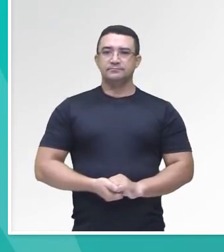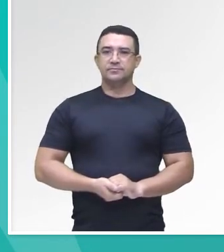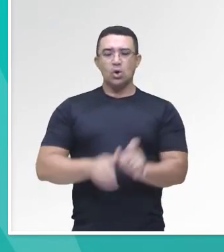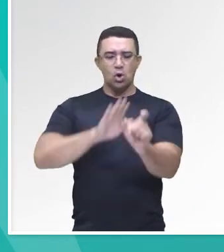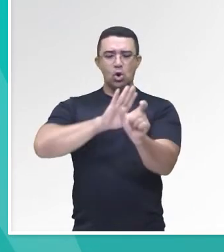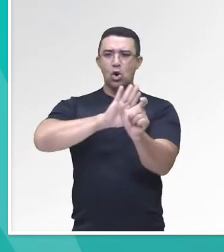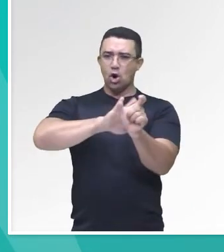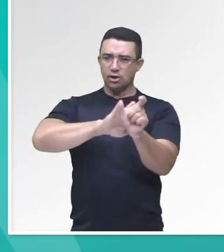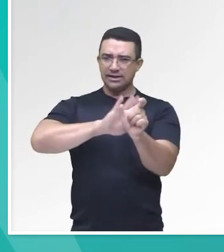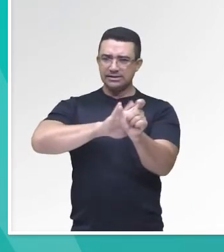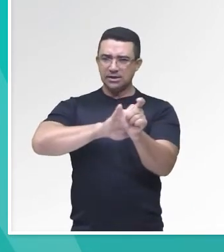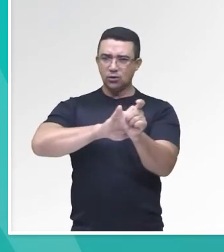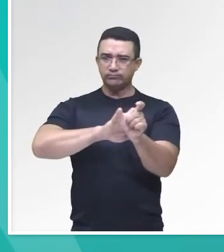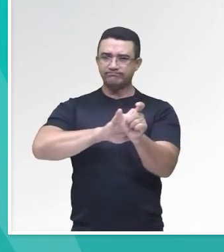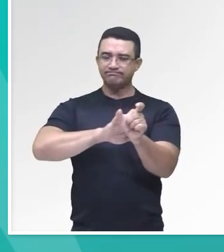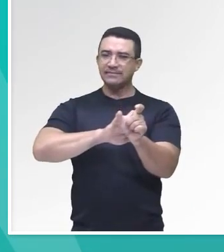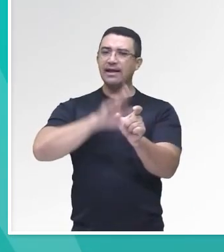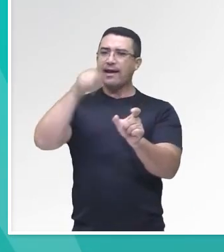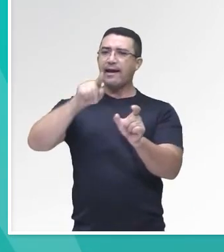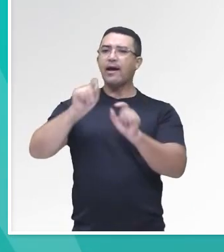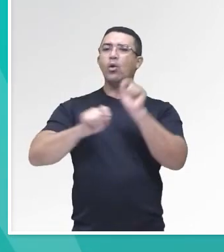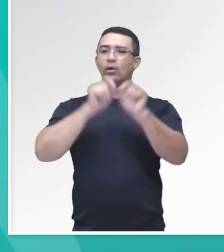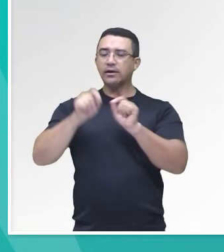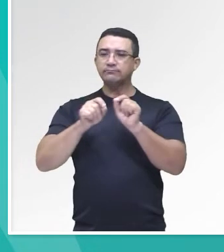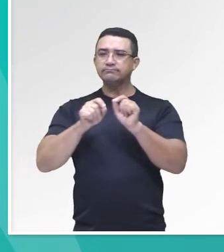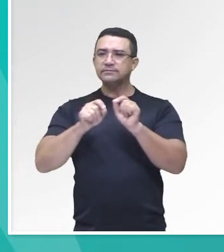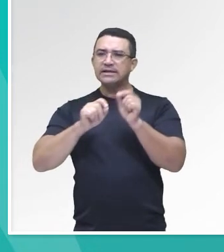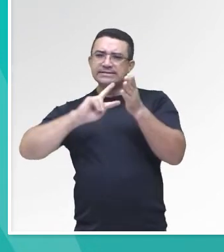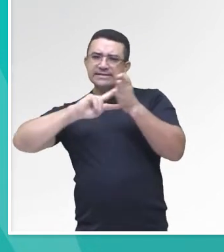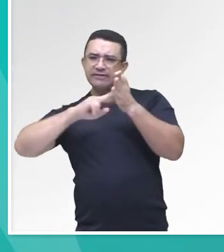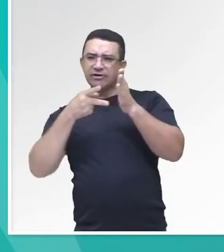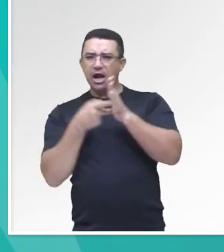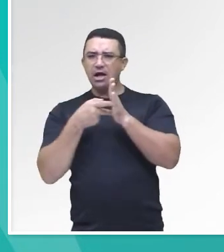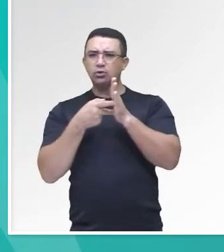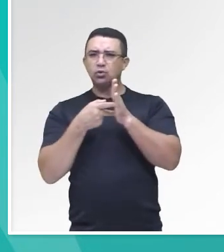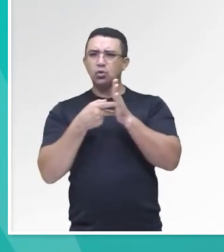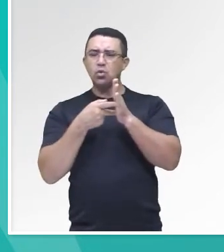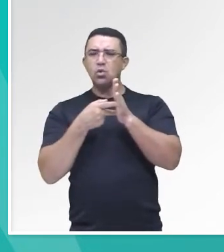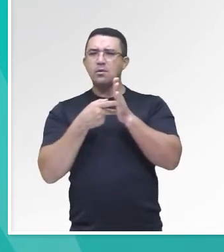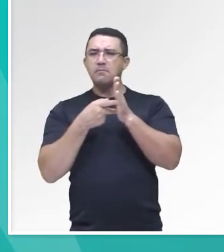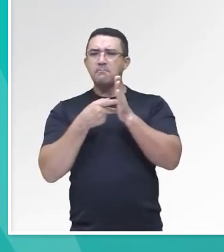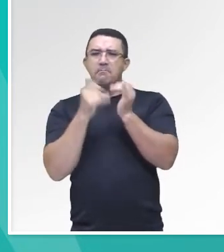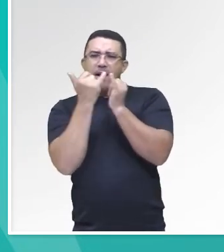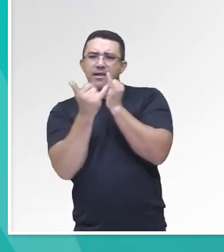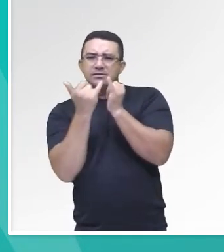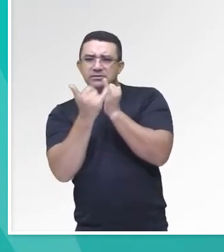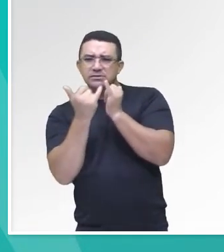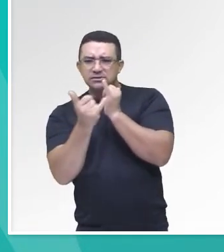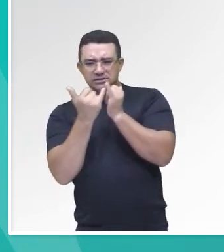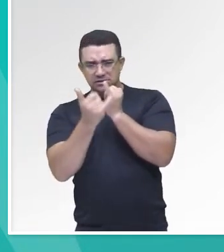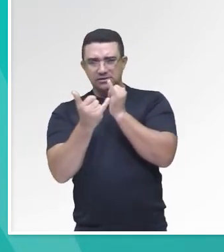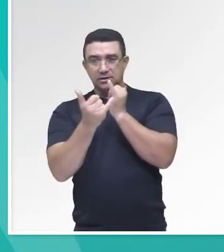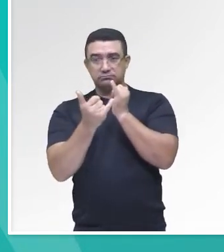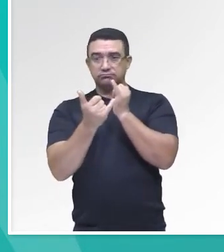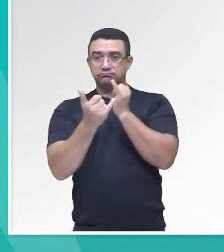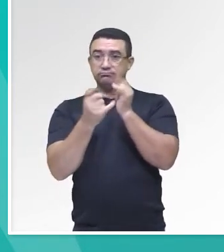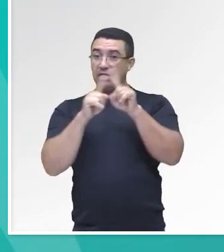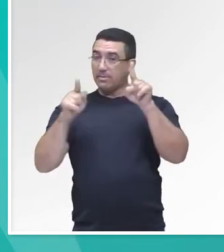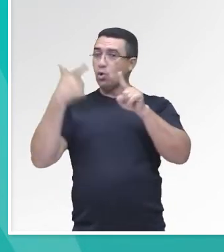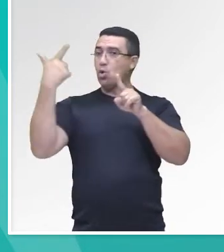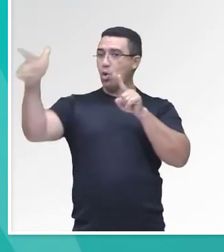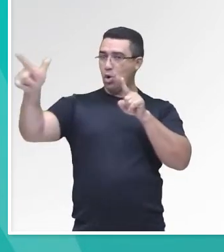A conotação, ela é o sentido figurado. Uma palavra é usada no seu sentido conotativo, ou